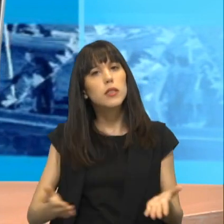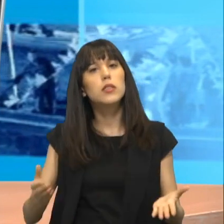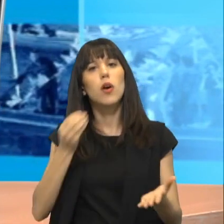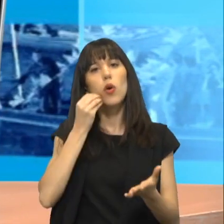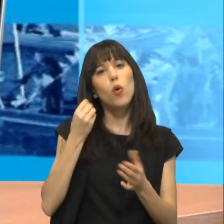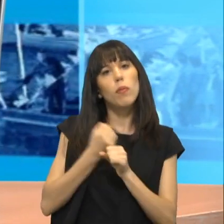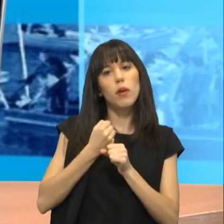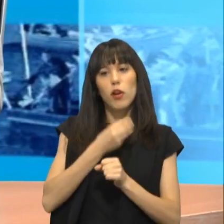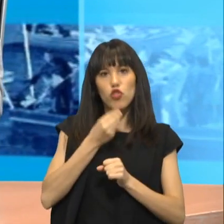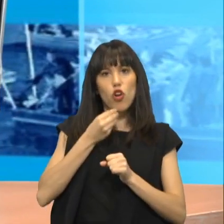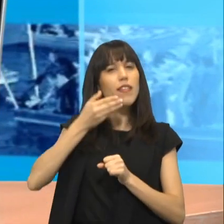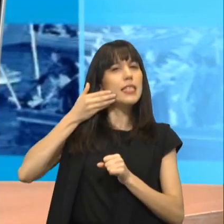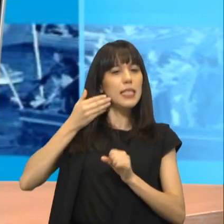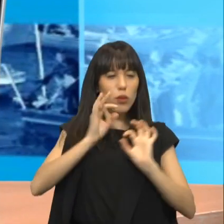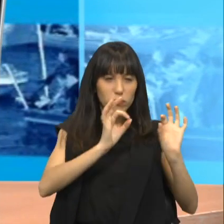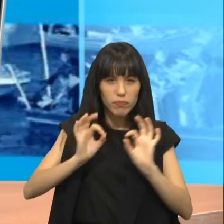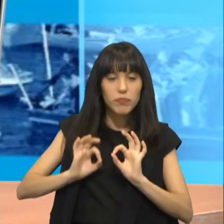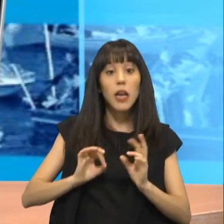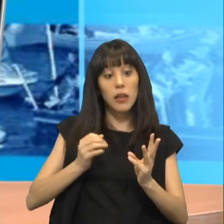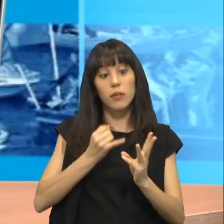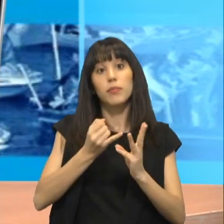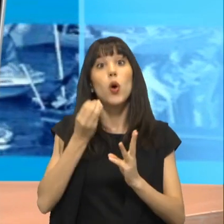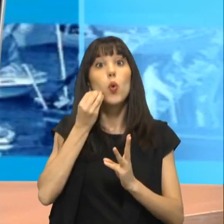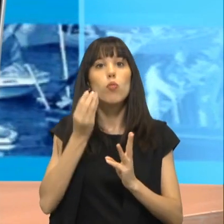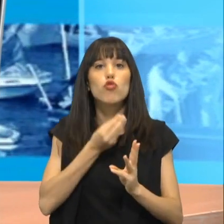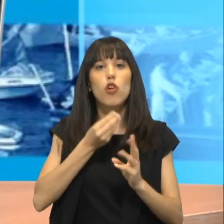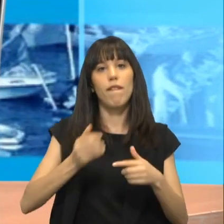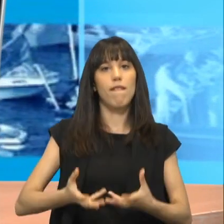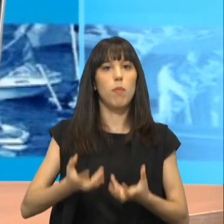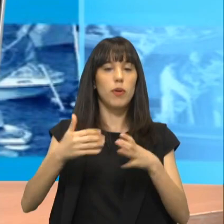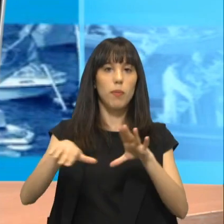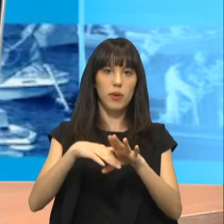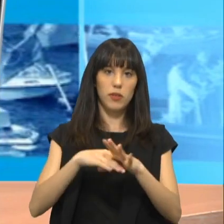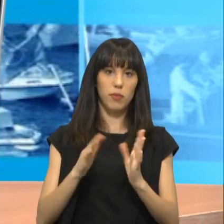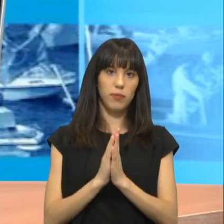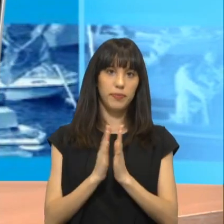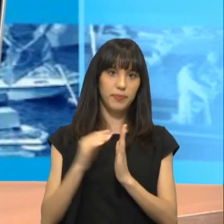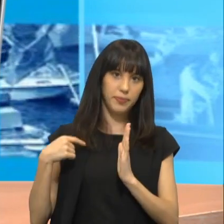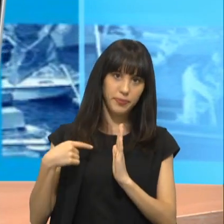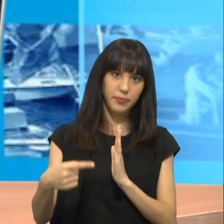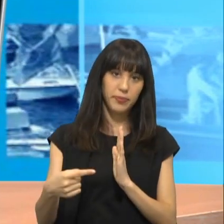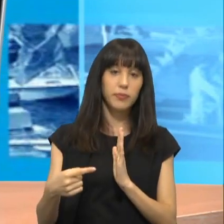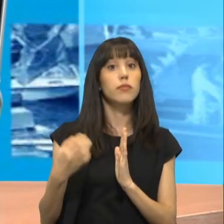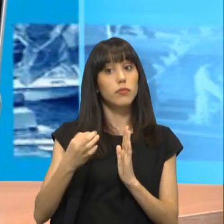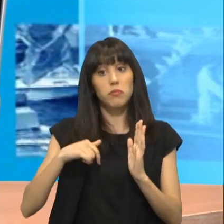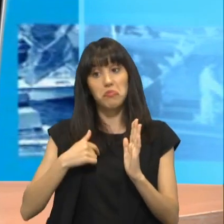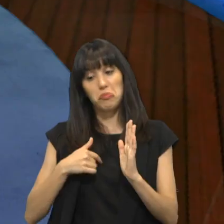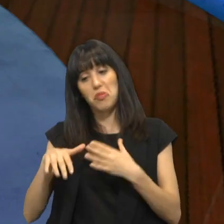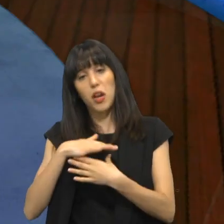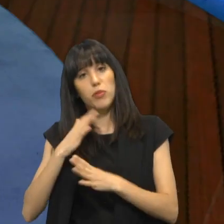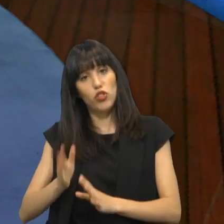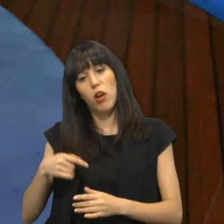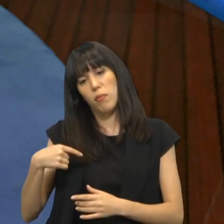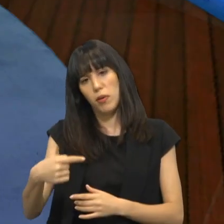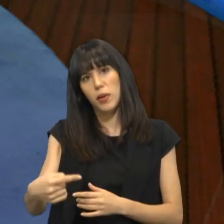nos jovens desde o início, e por outro lado, trabalhar a forma como os jovens podem participar na vida da Igreja para além daquilo que são os seus âmbitos,